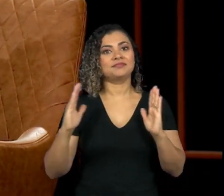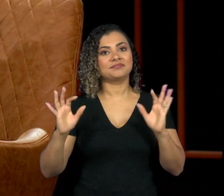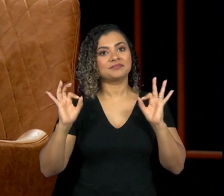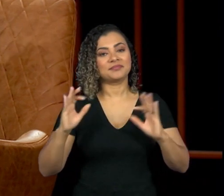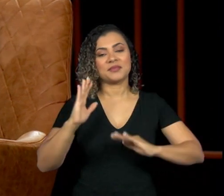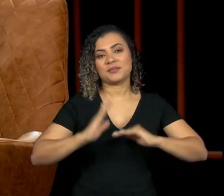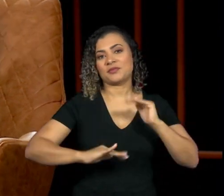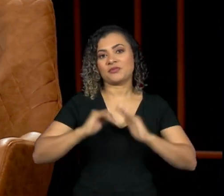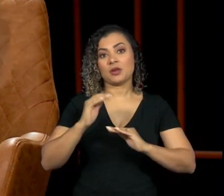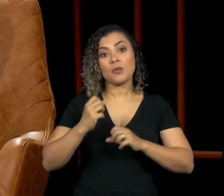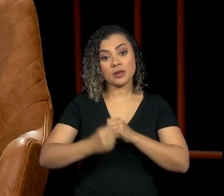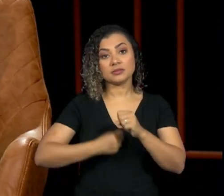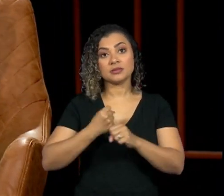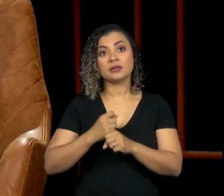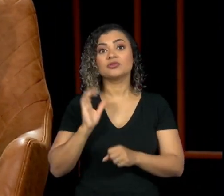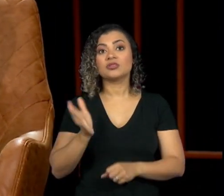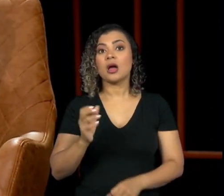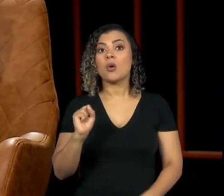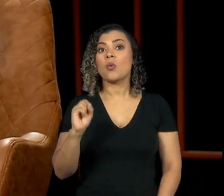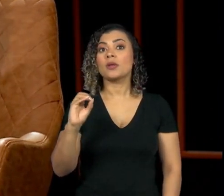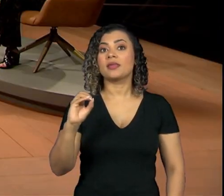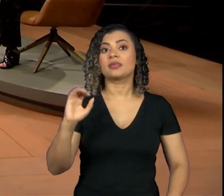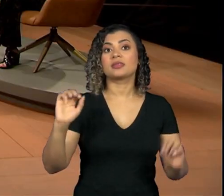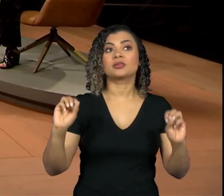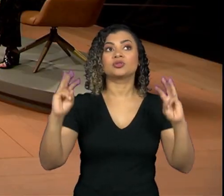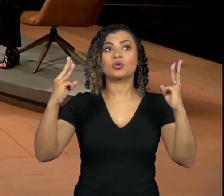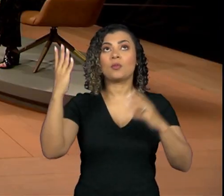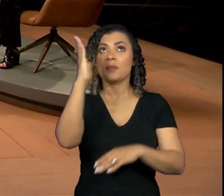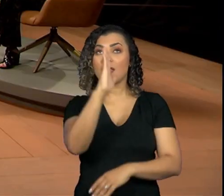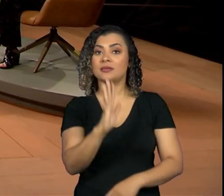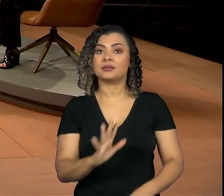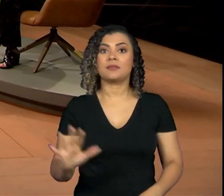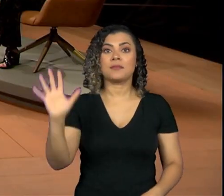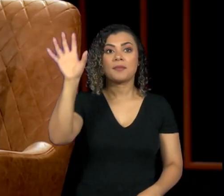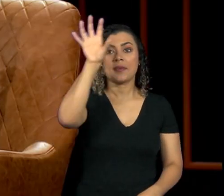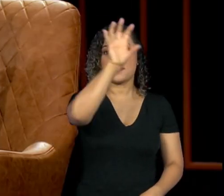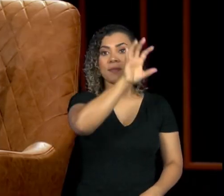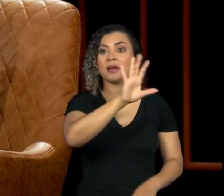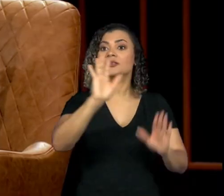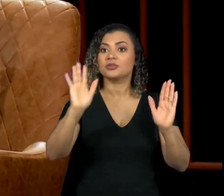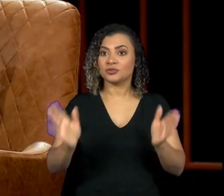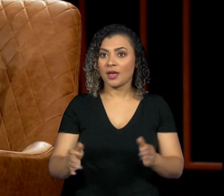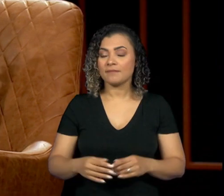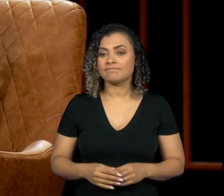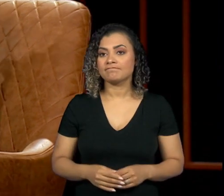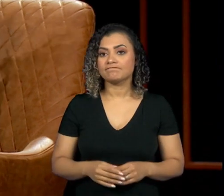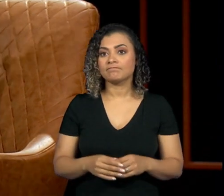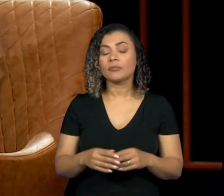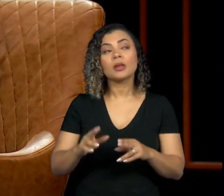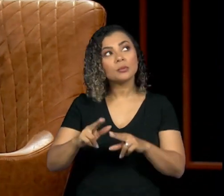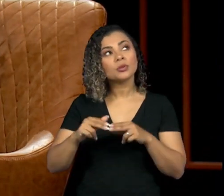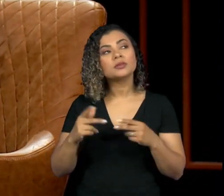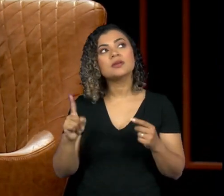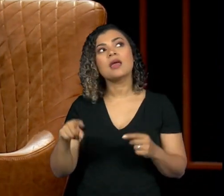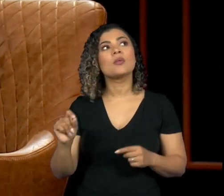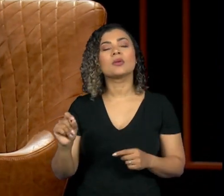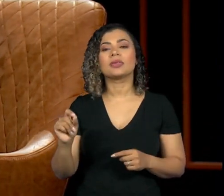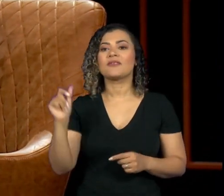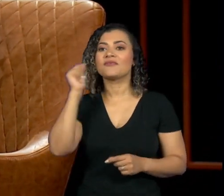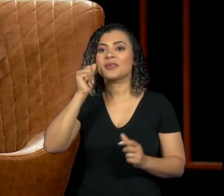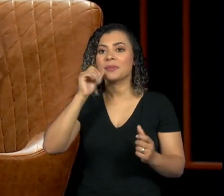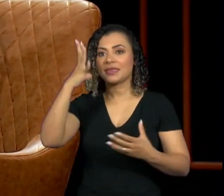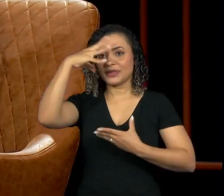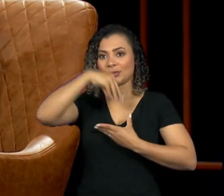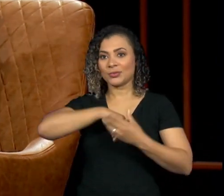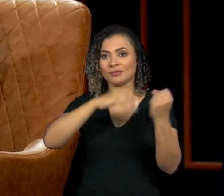carreira. Esse ano eu fiz 80 shows pelo Brasil. E acho que tem um encontro, que aí eu acho que volta para a força do feminino